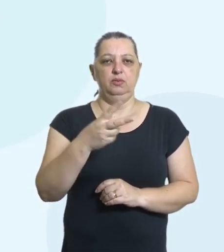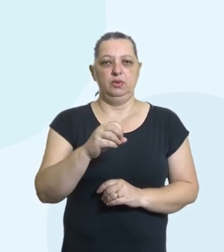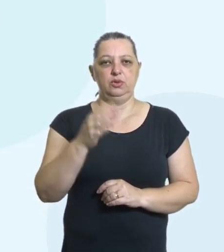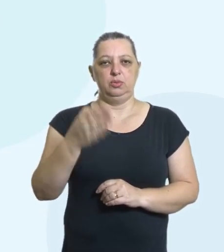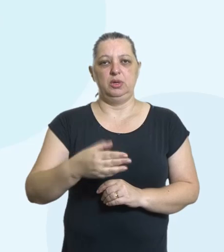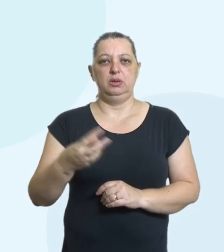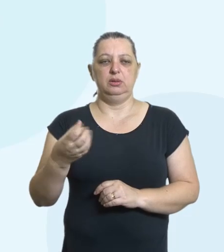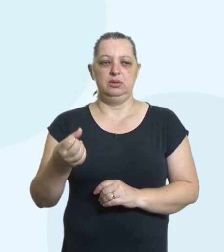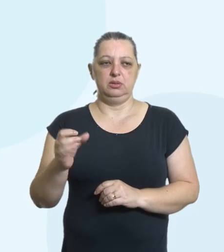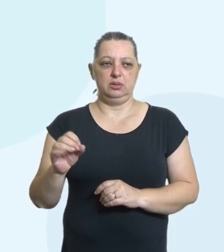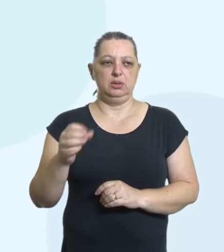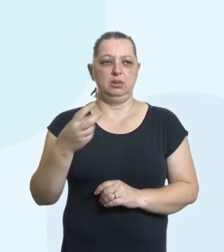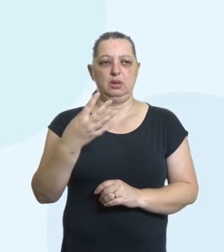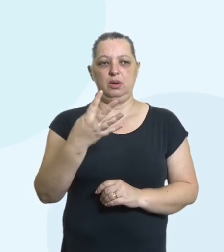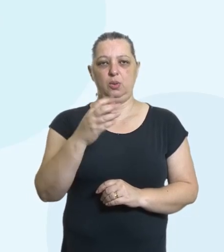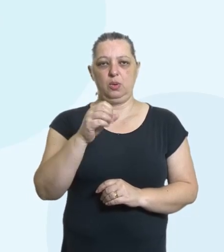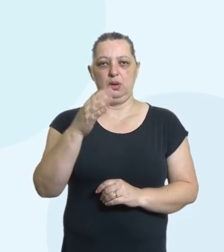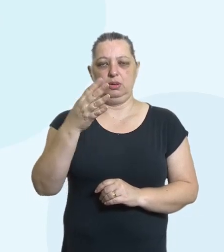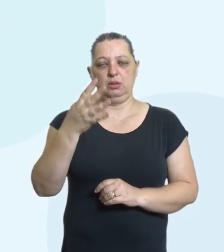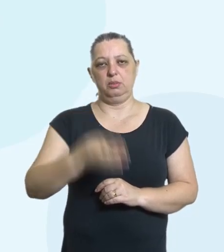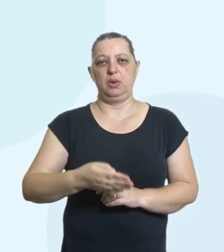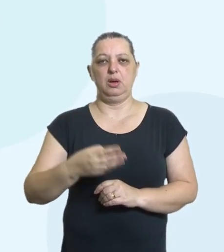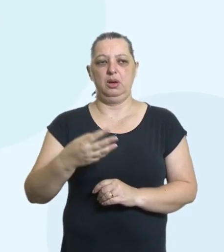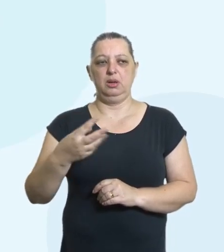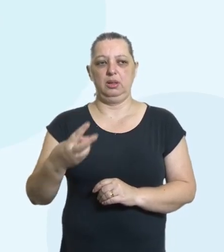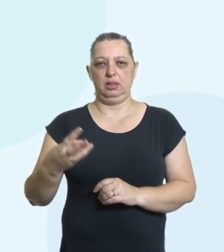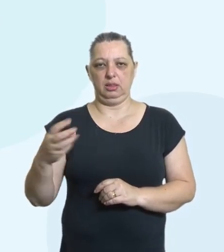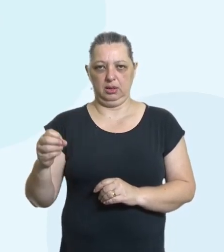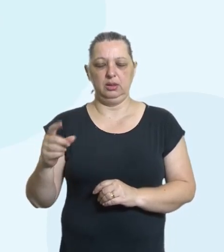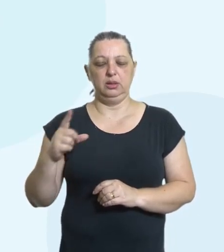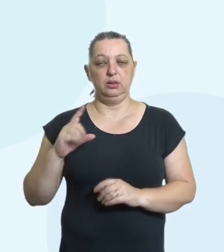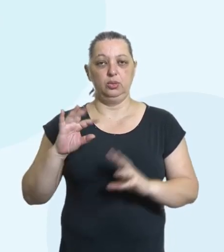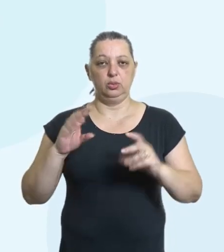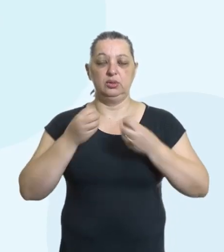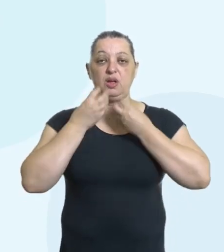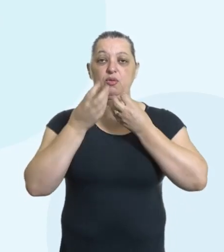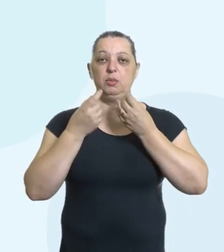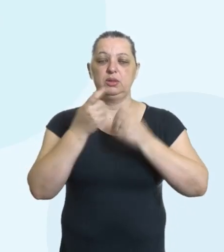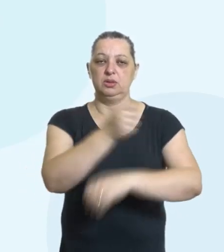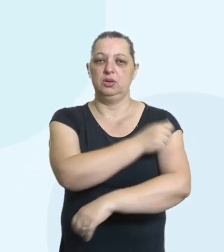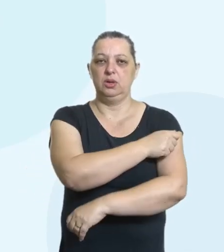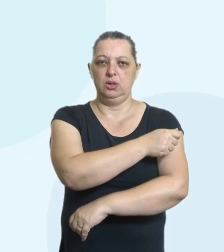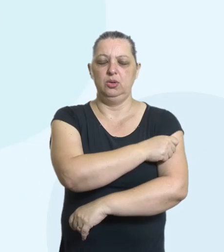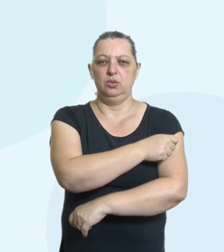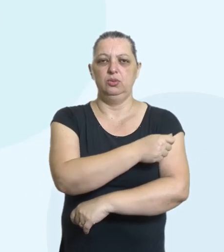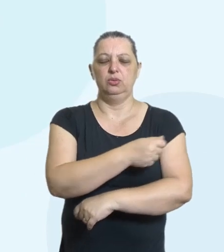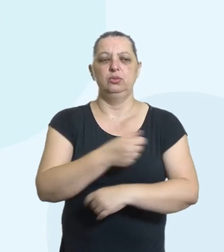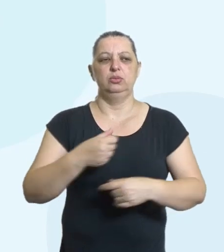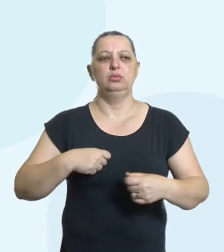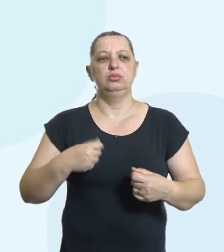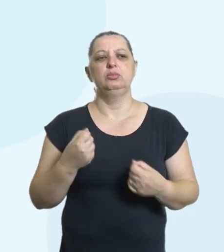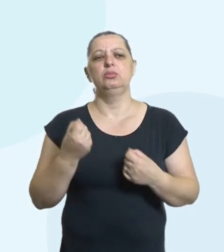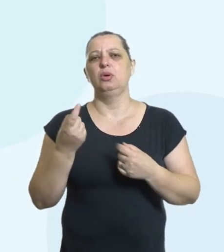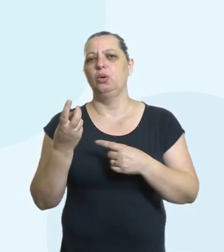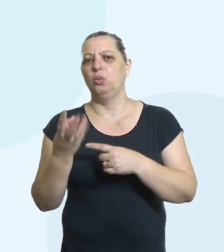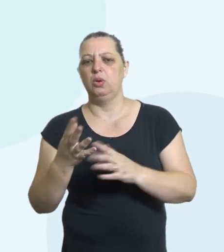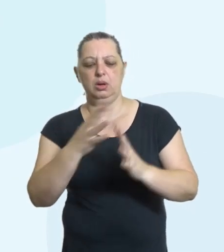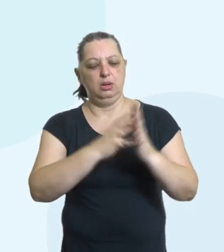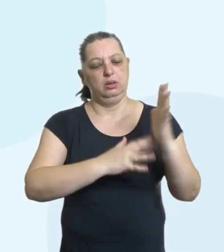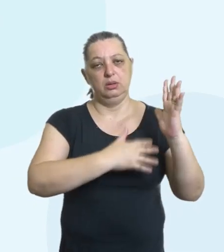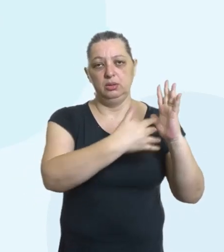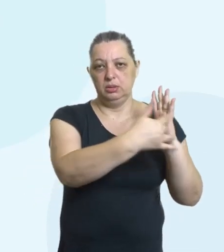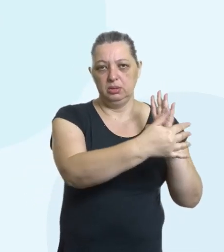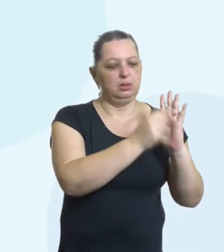20/60, 40/30. Tem as informações que o aluno precisa. Você poderia descrever quantas colunas, quantas